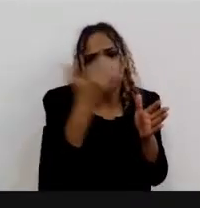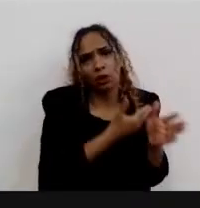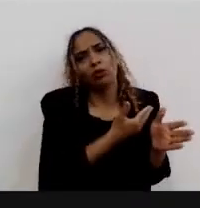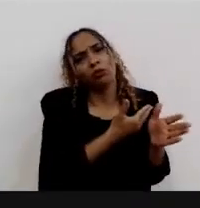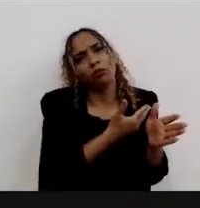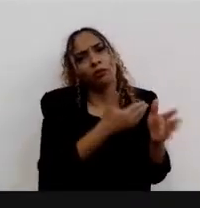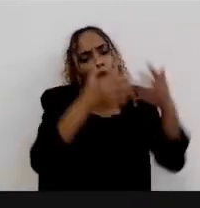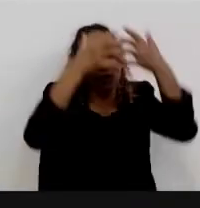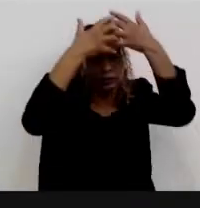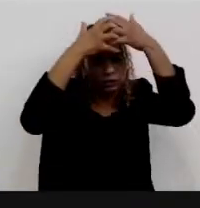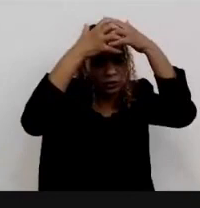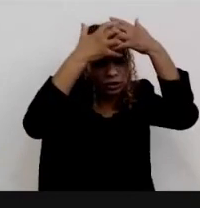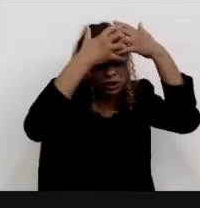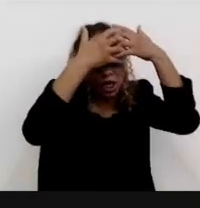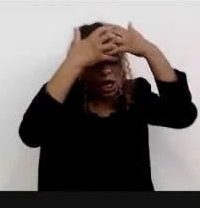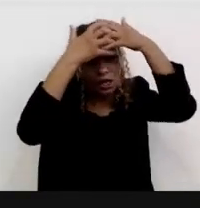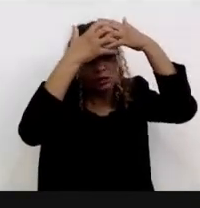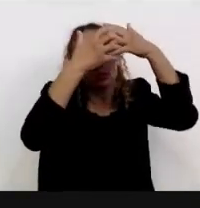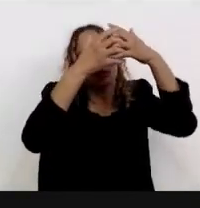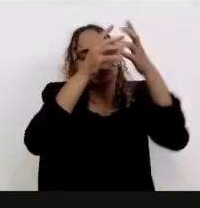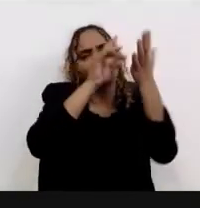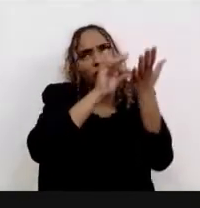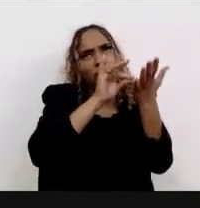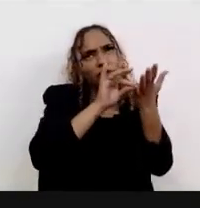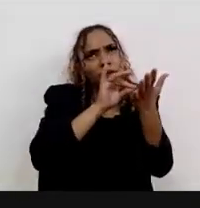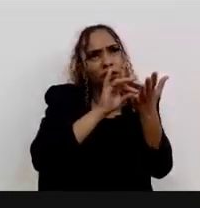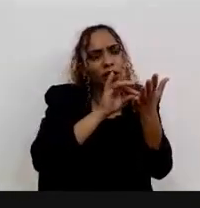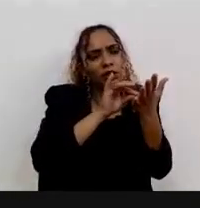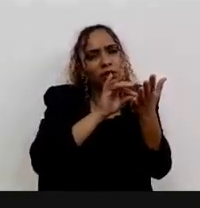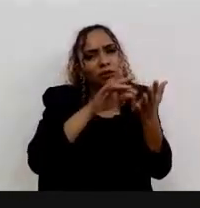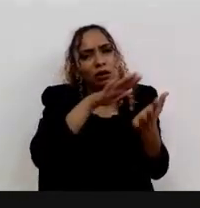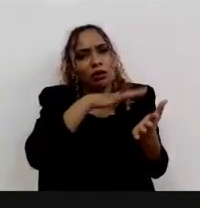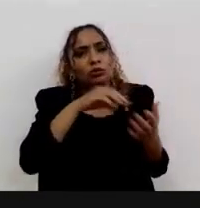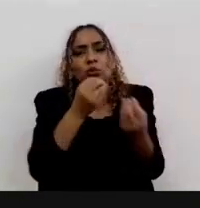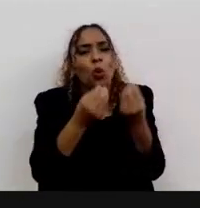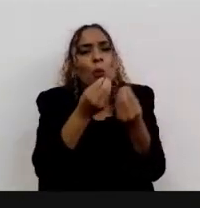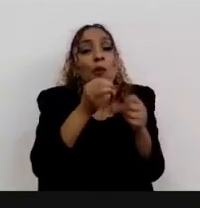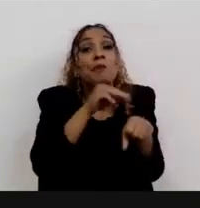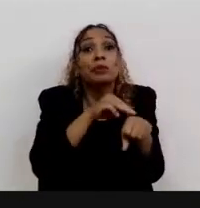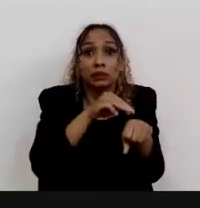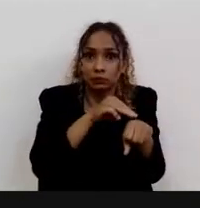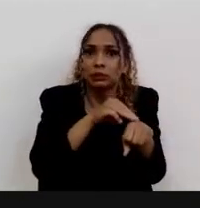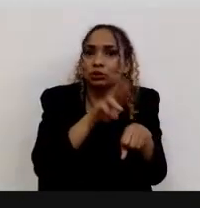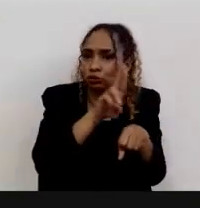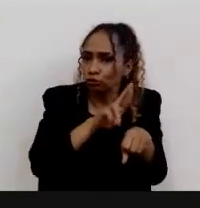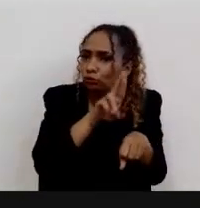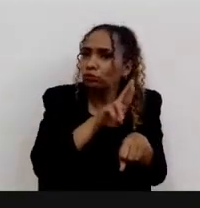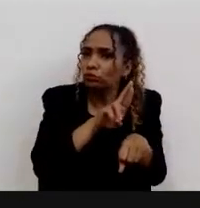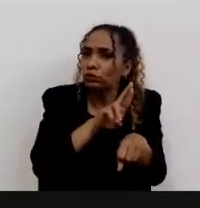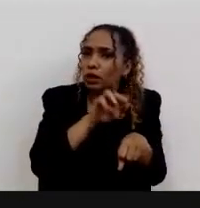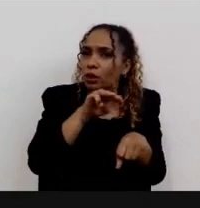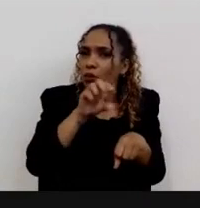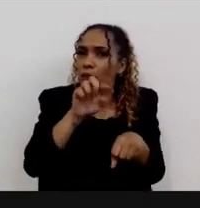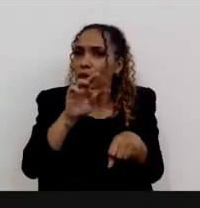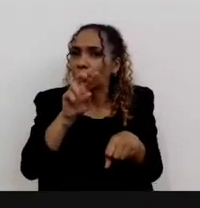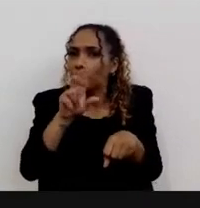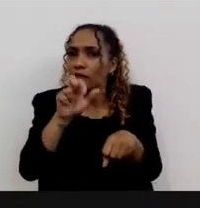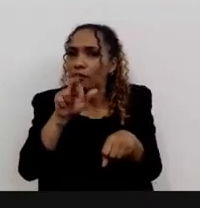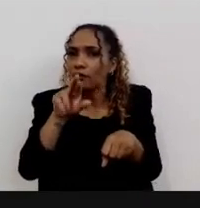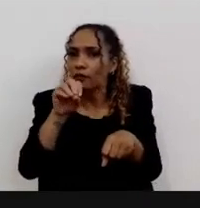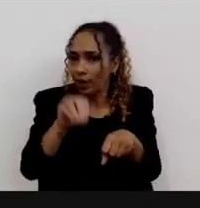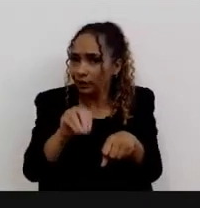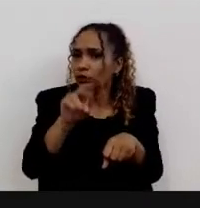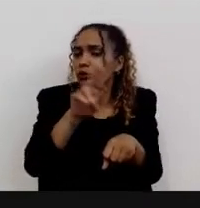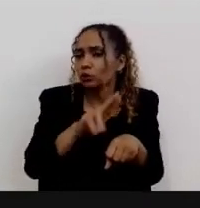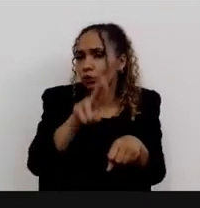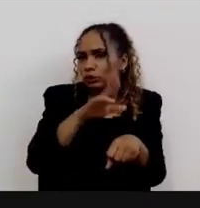cérebro decodifica a nossa realidade por meio de matemática. E o metaverso, nesse contexto, por